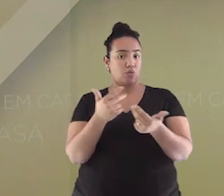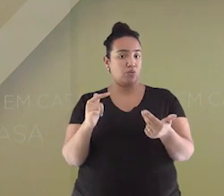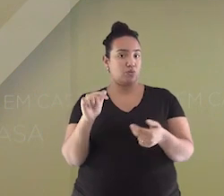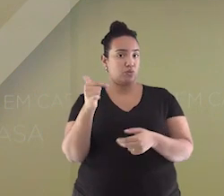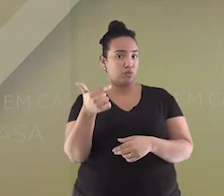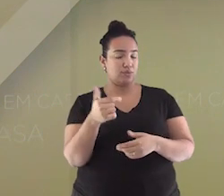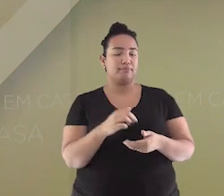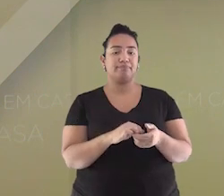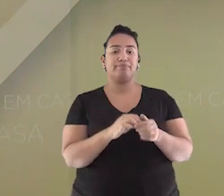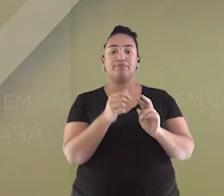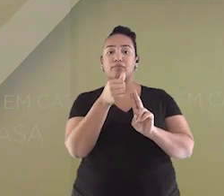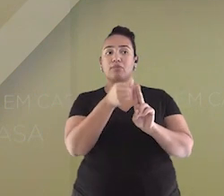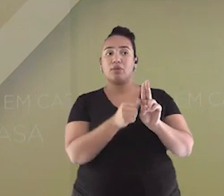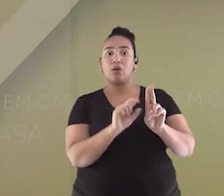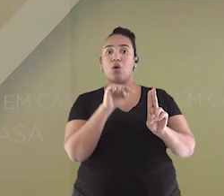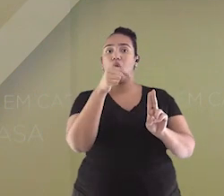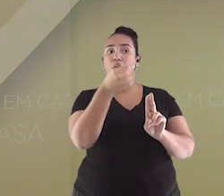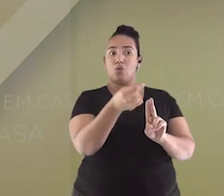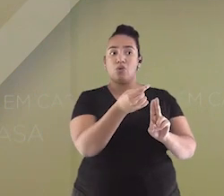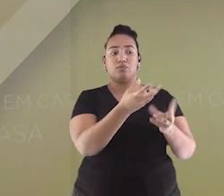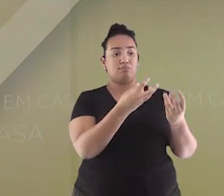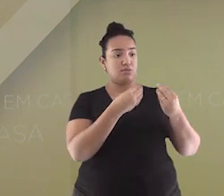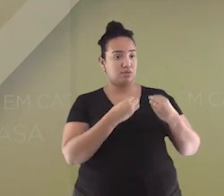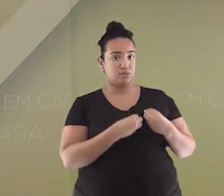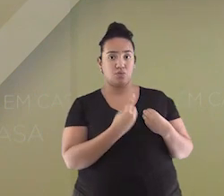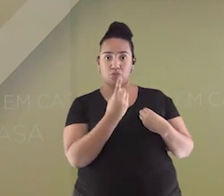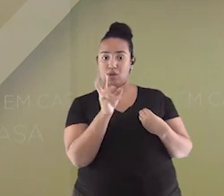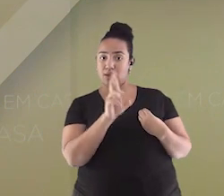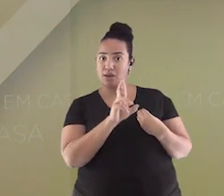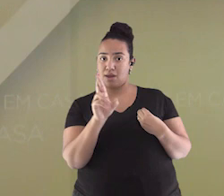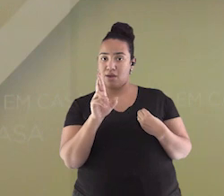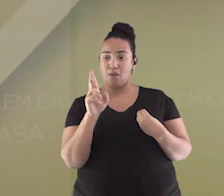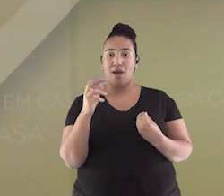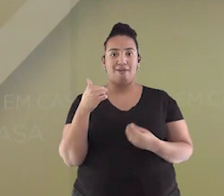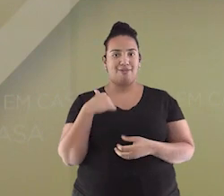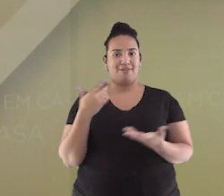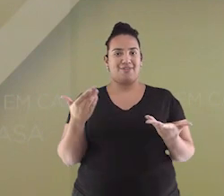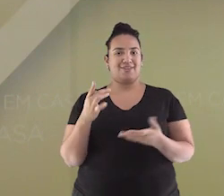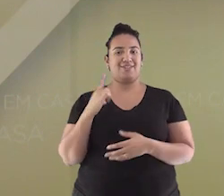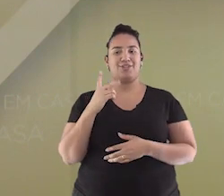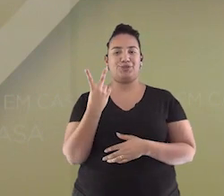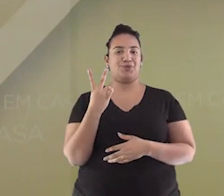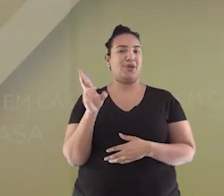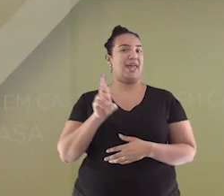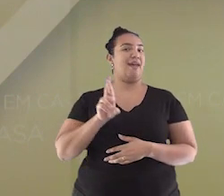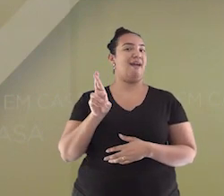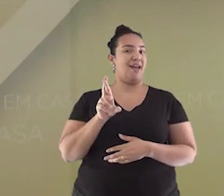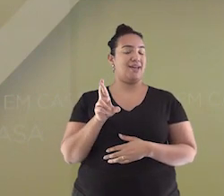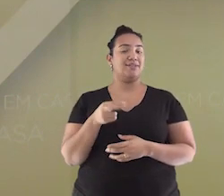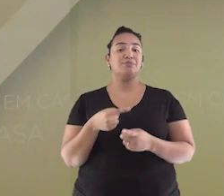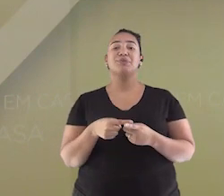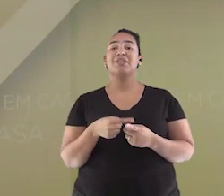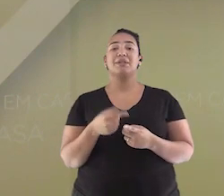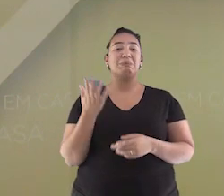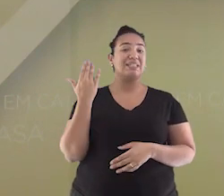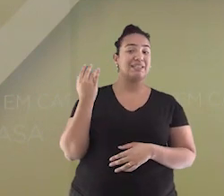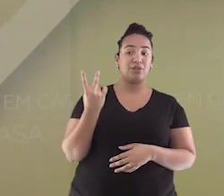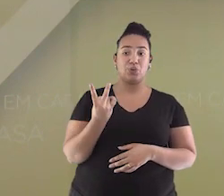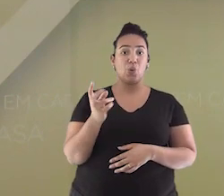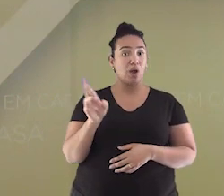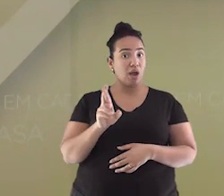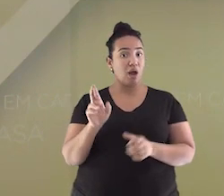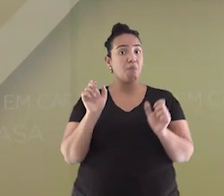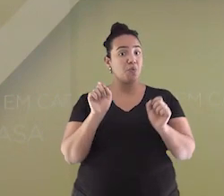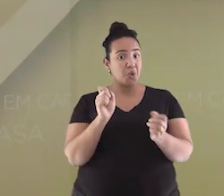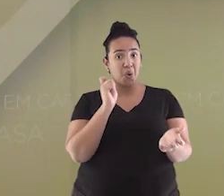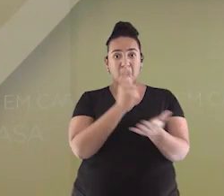outro mês, ele me deu mais R$1. Aí eu juntei R$2. Fiquei toda feliz. E na época, R$2 dava pra gente comprar muita